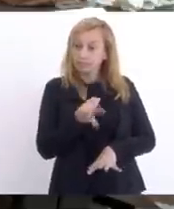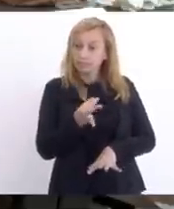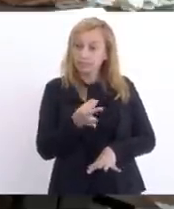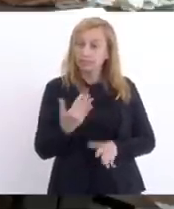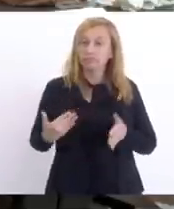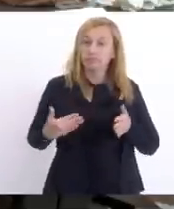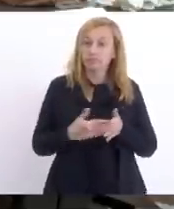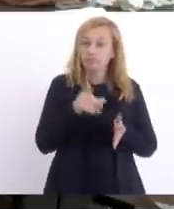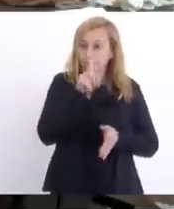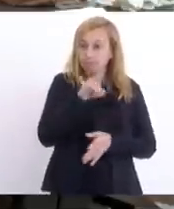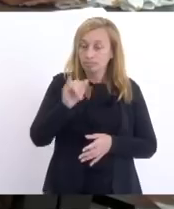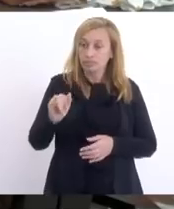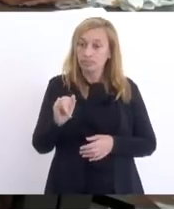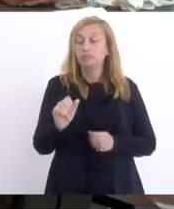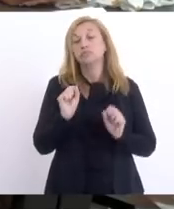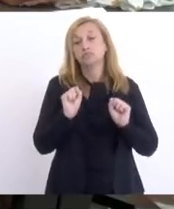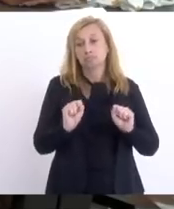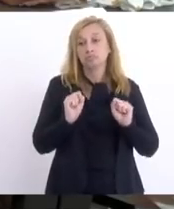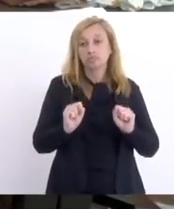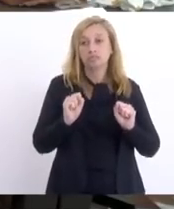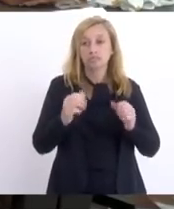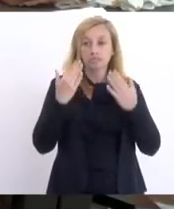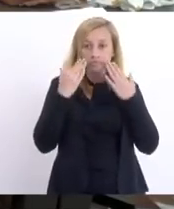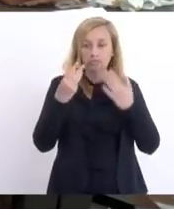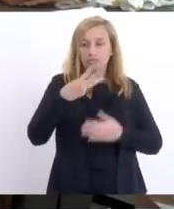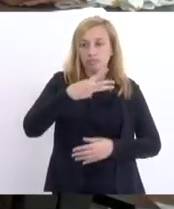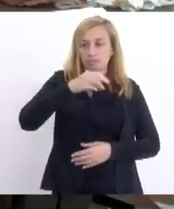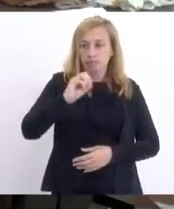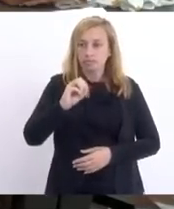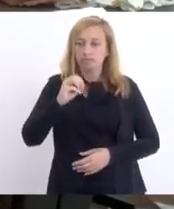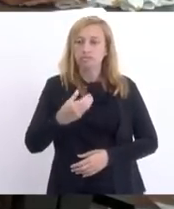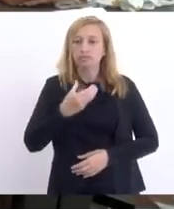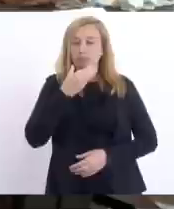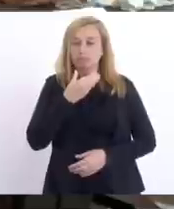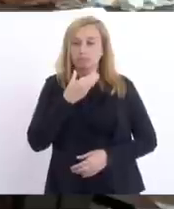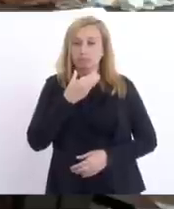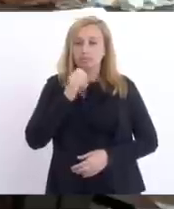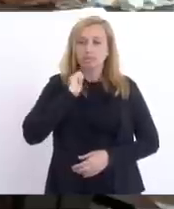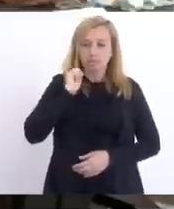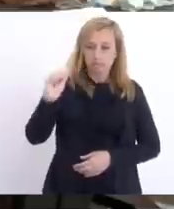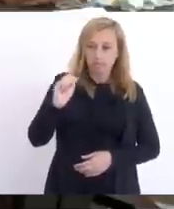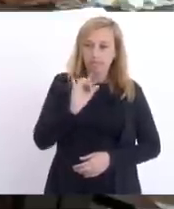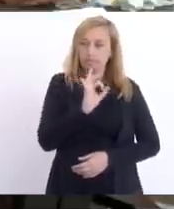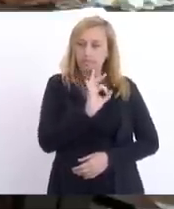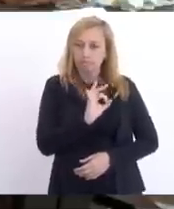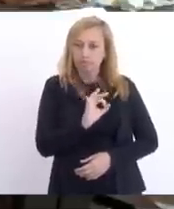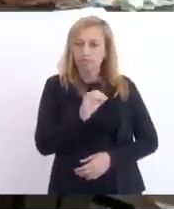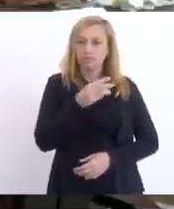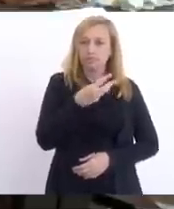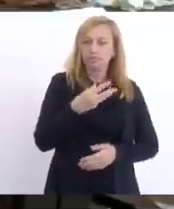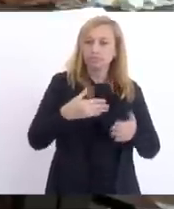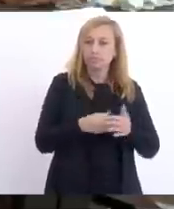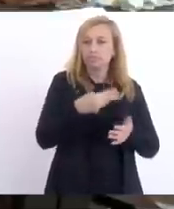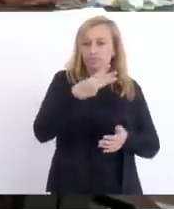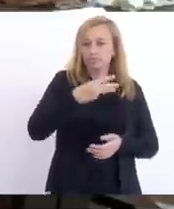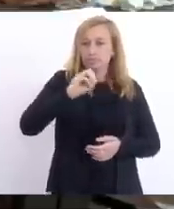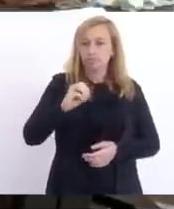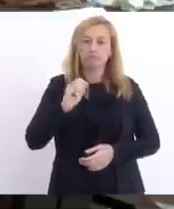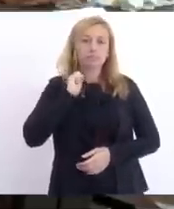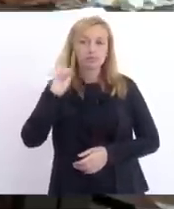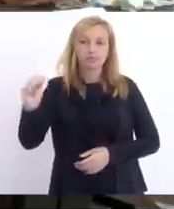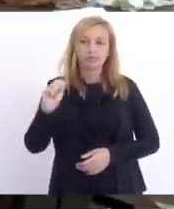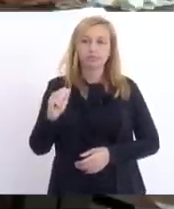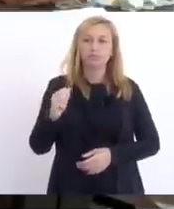até essa data, pode ser, por exemplo, 30 de abril, uma data intermediária, que até 30 de abril, o